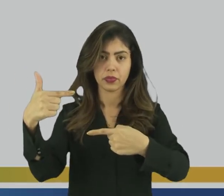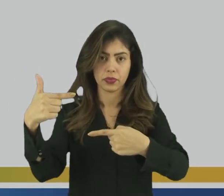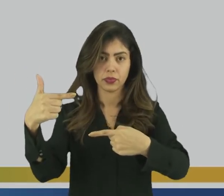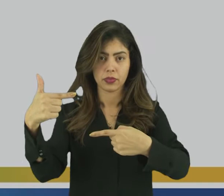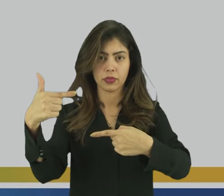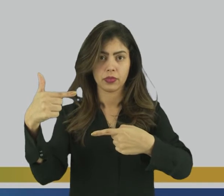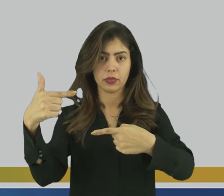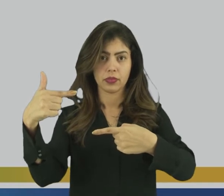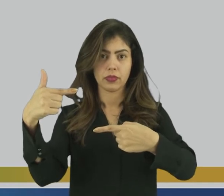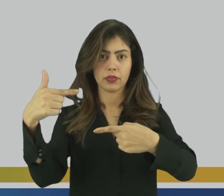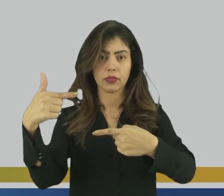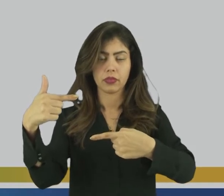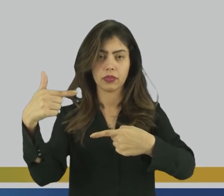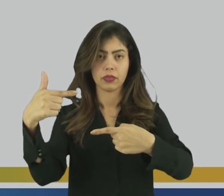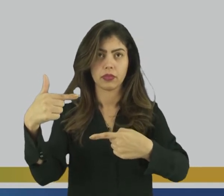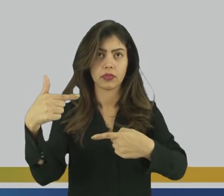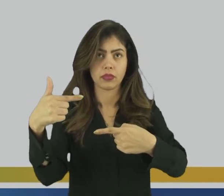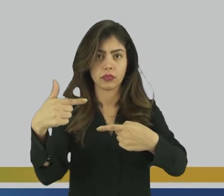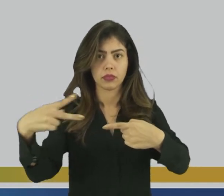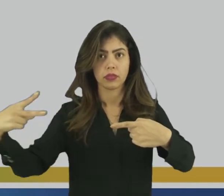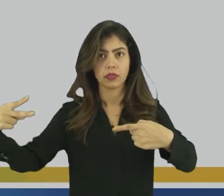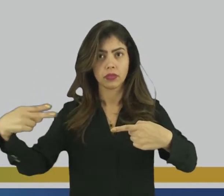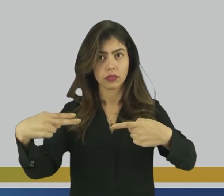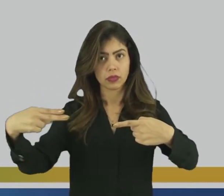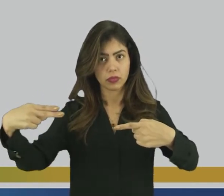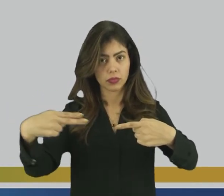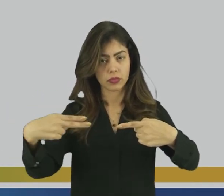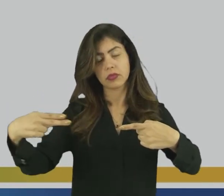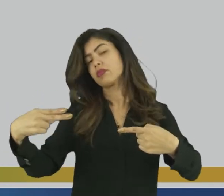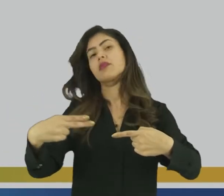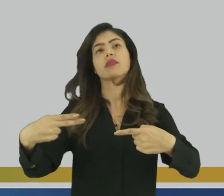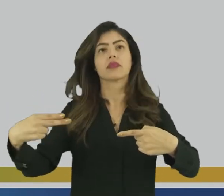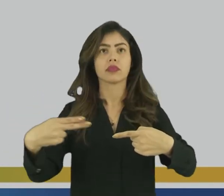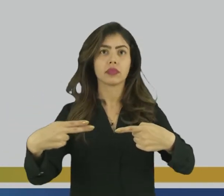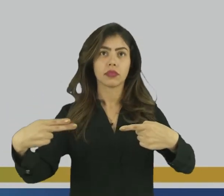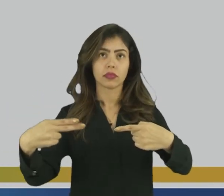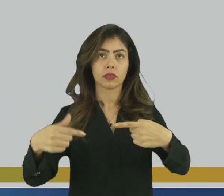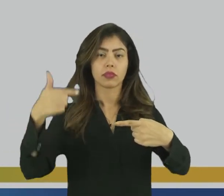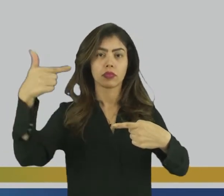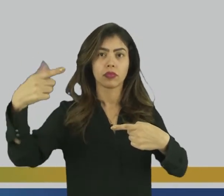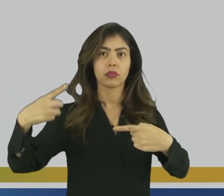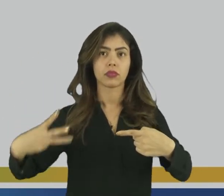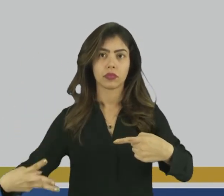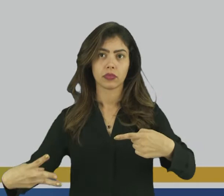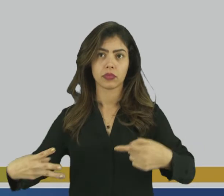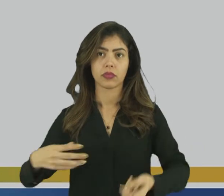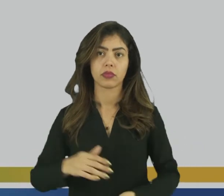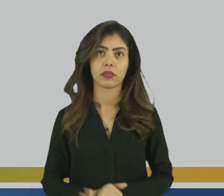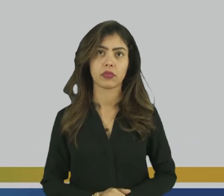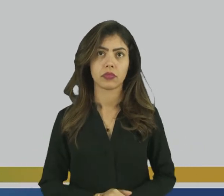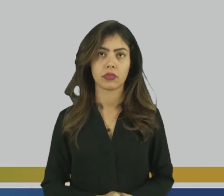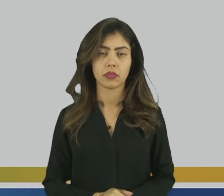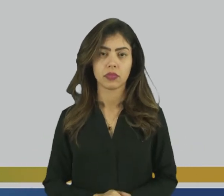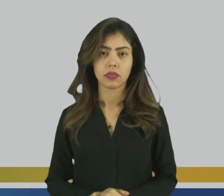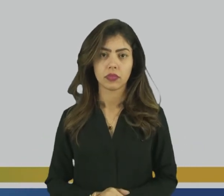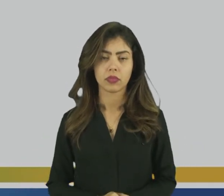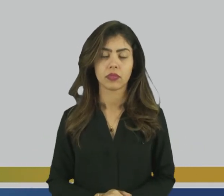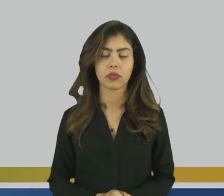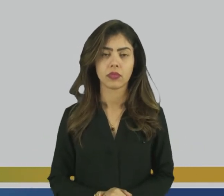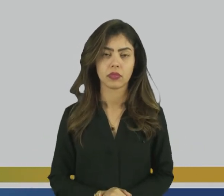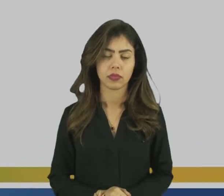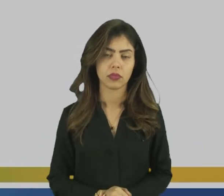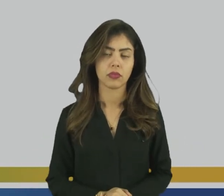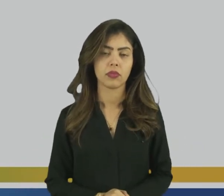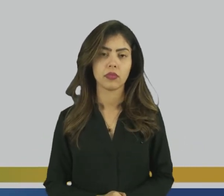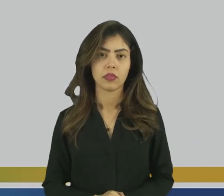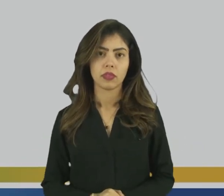os numeradores. 4 menos 2, certo? 4 menos 2 vai dar 2. E vamos repetir o